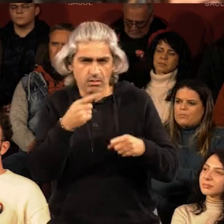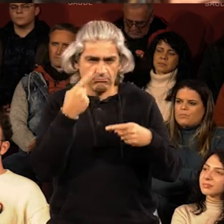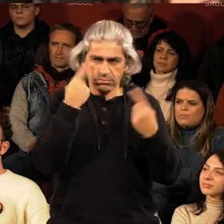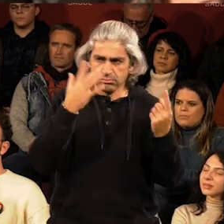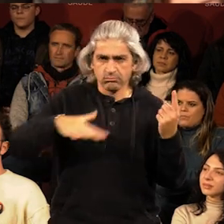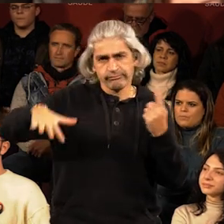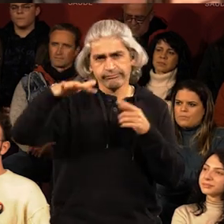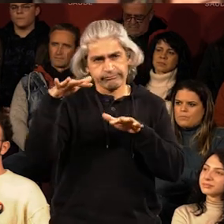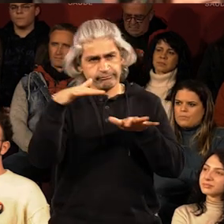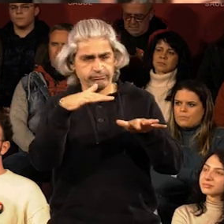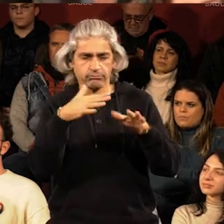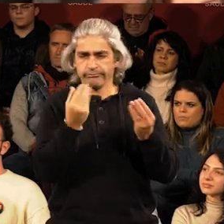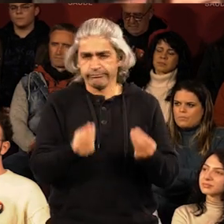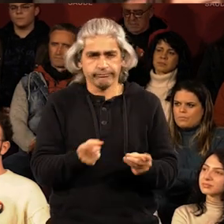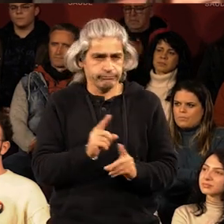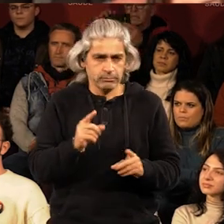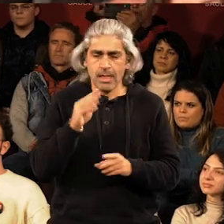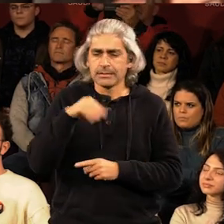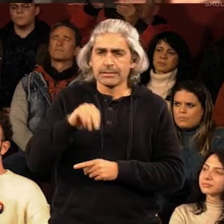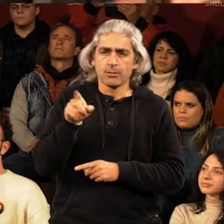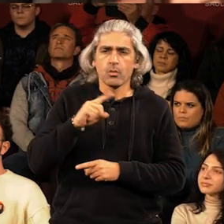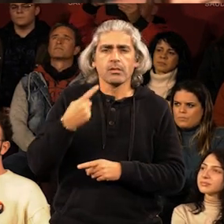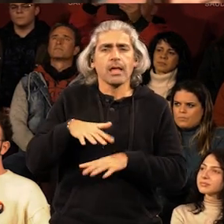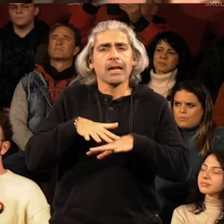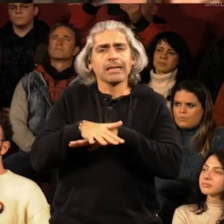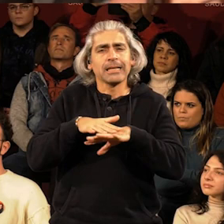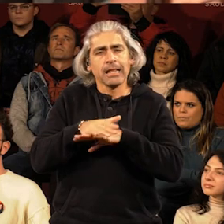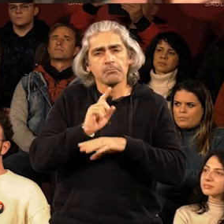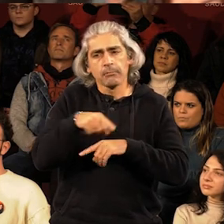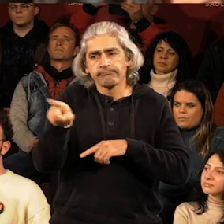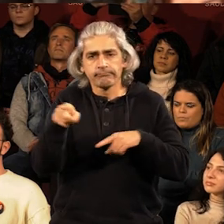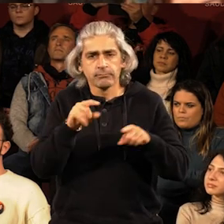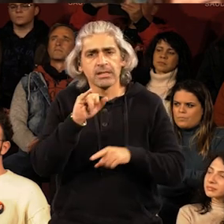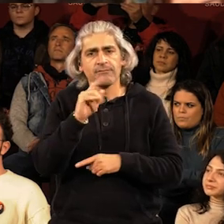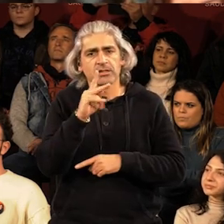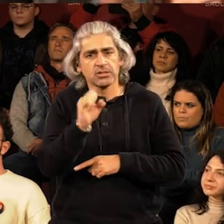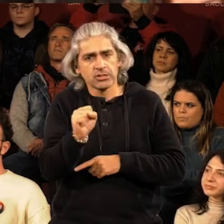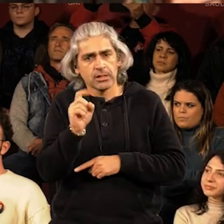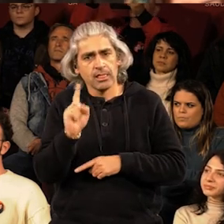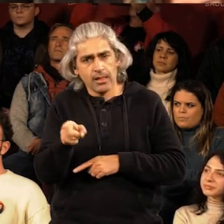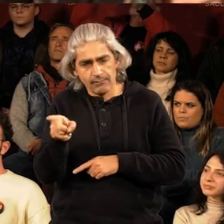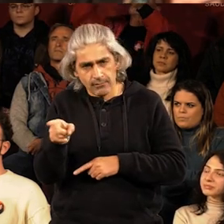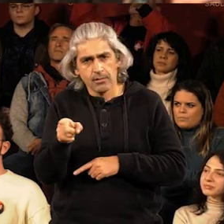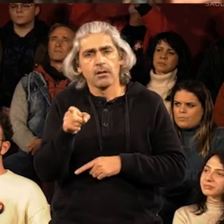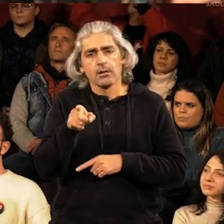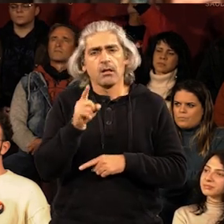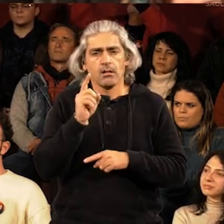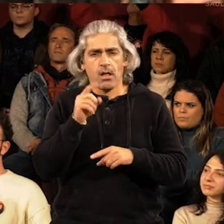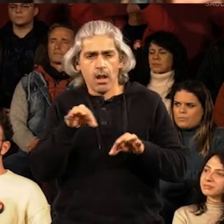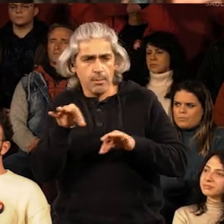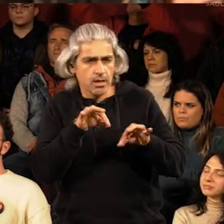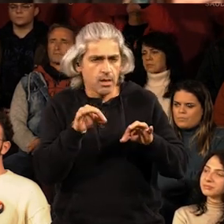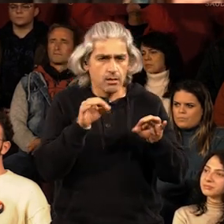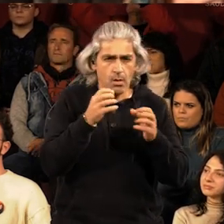publicamente não aceitamos que o SNS não tenha uma rede de referenciação de ivg e que as mulheres sejam submetidas a labirintos